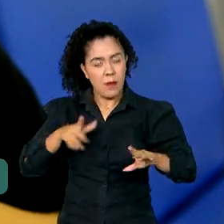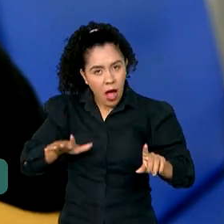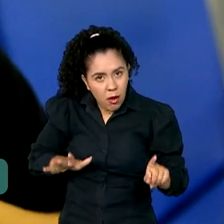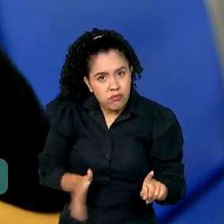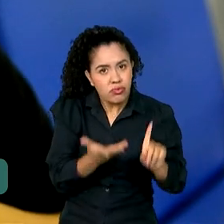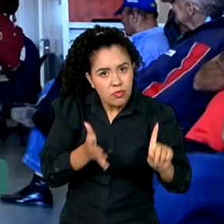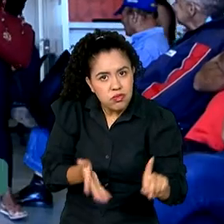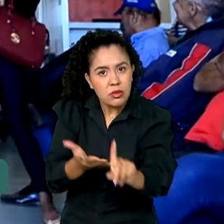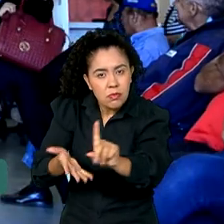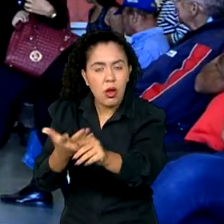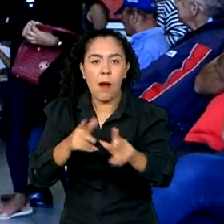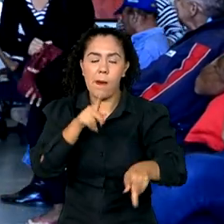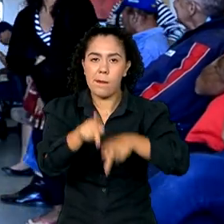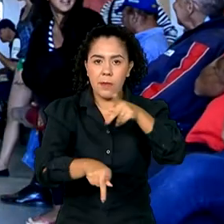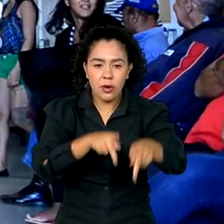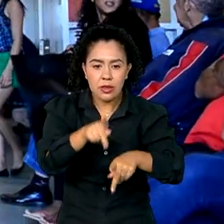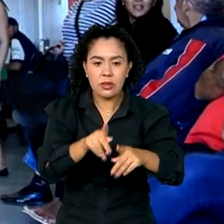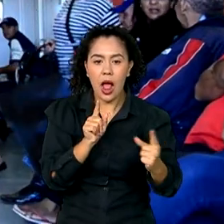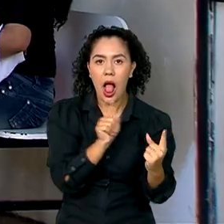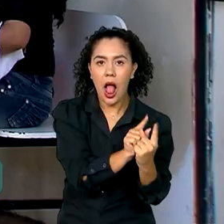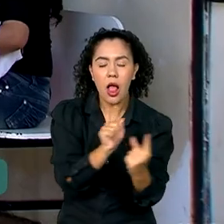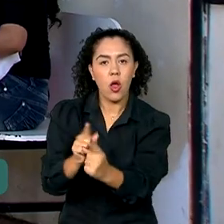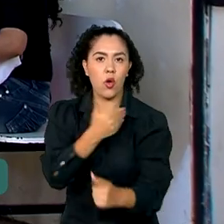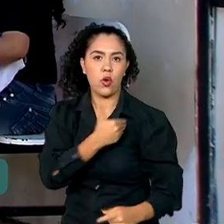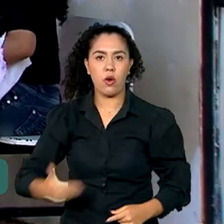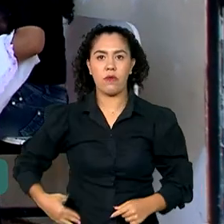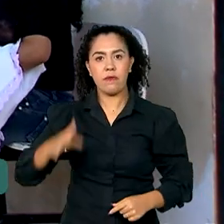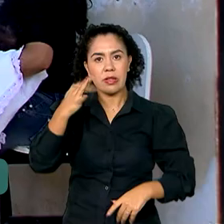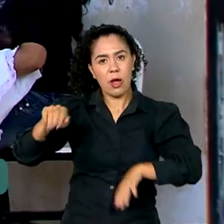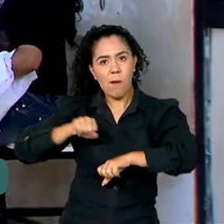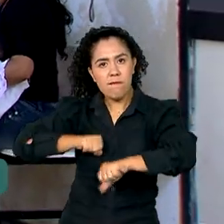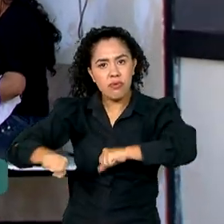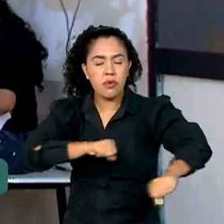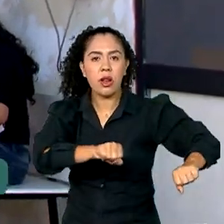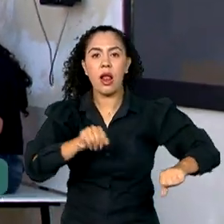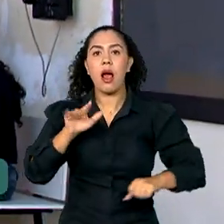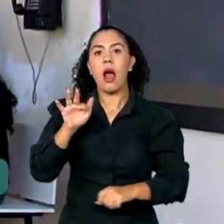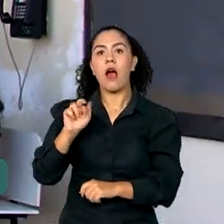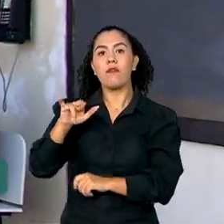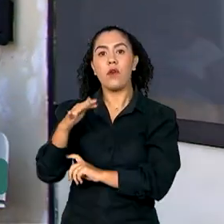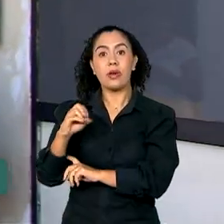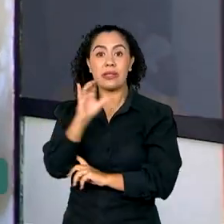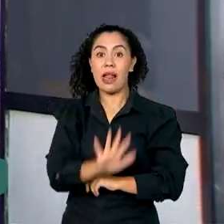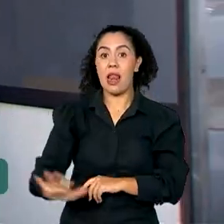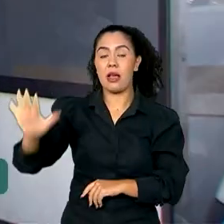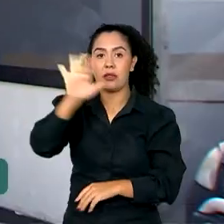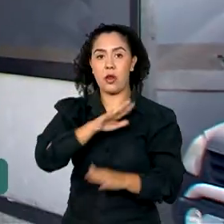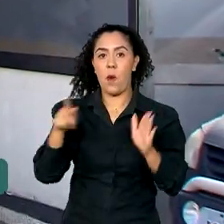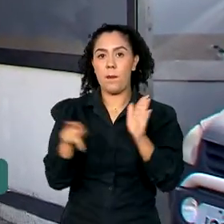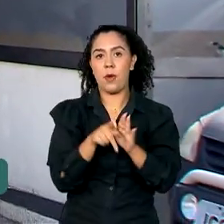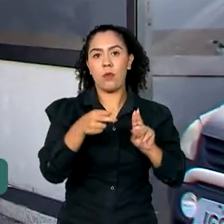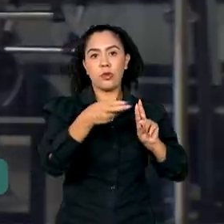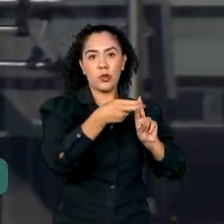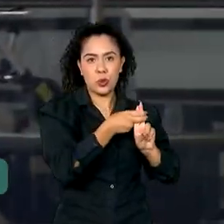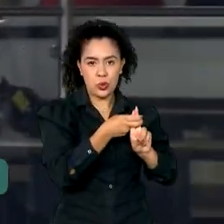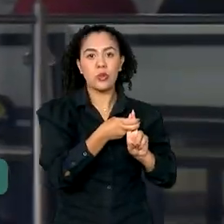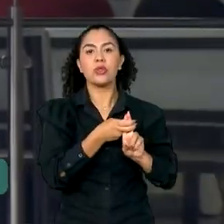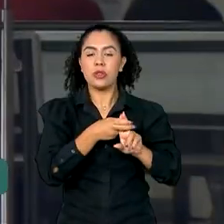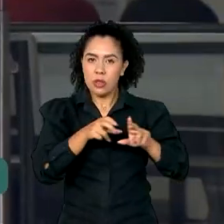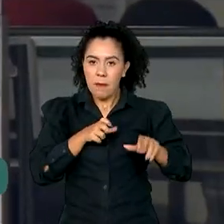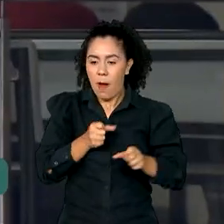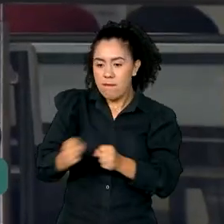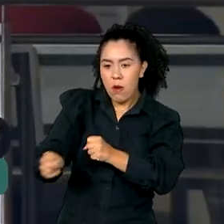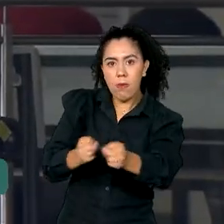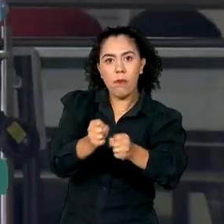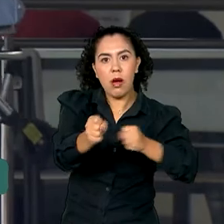à população, o governo federal mobilizou a Força Nacional do Sistema Único de Saúde para auxiliar estados